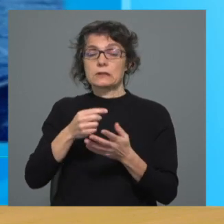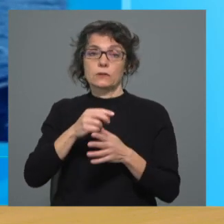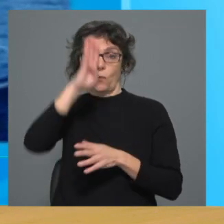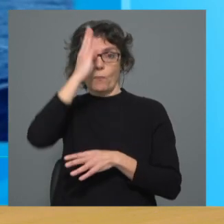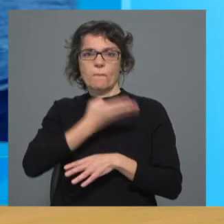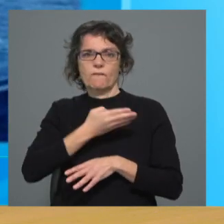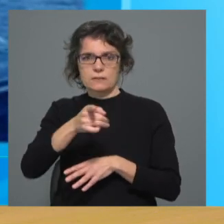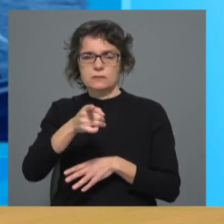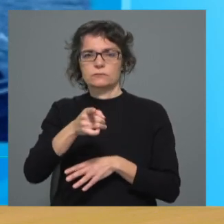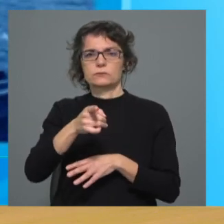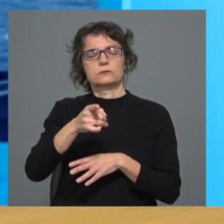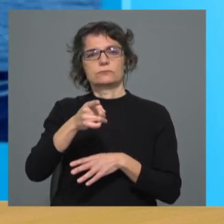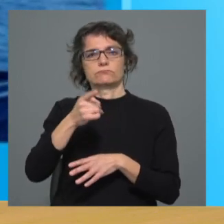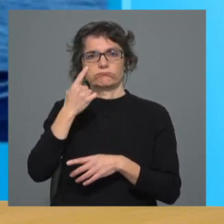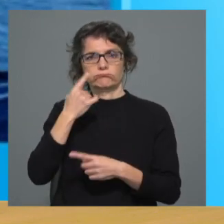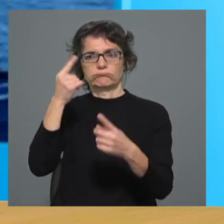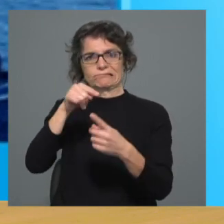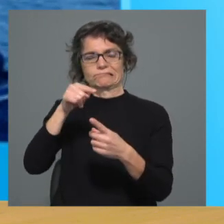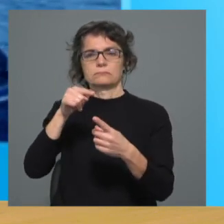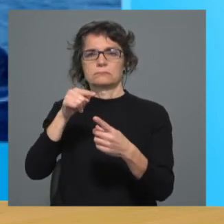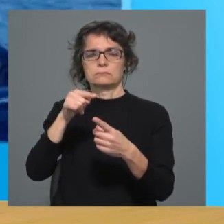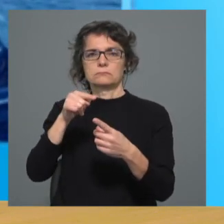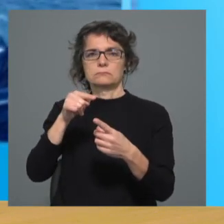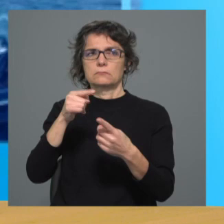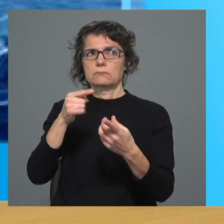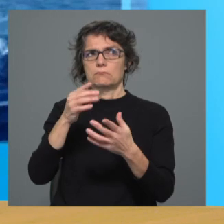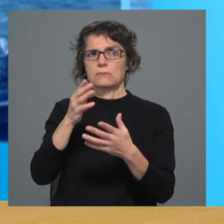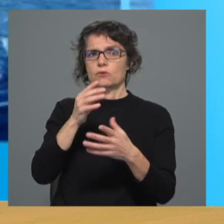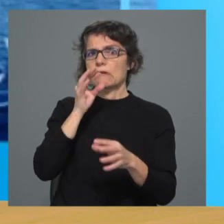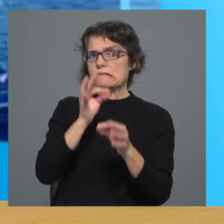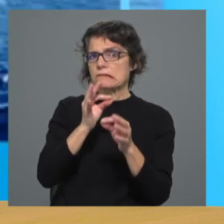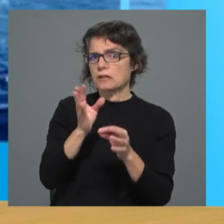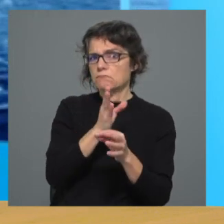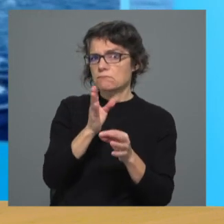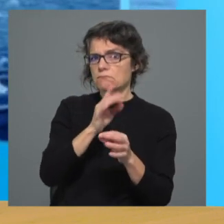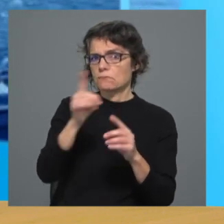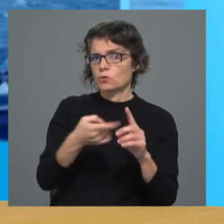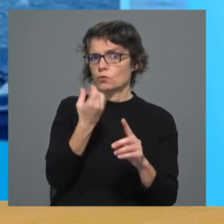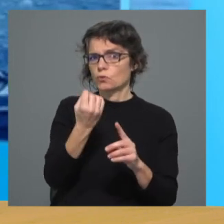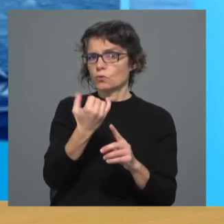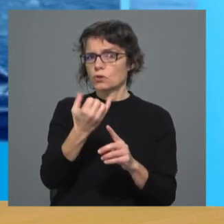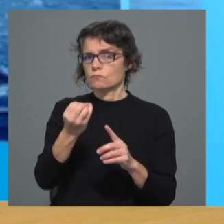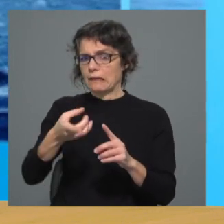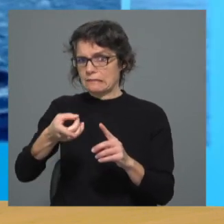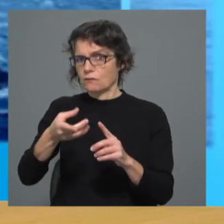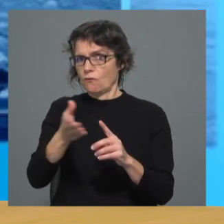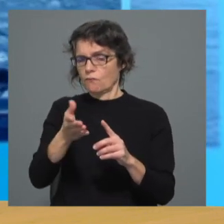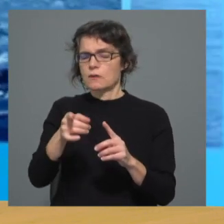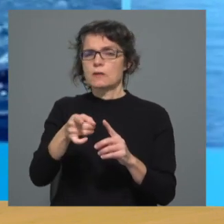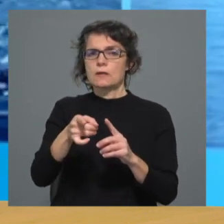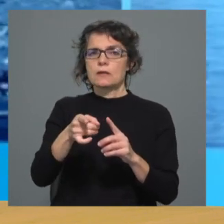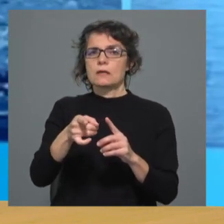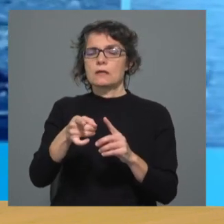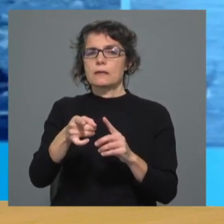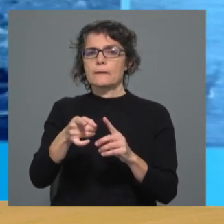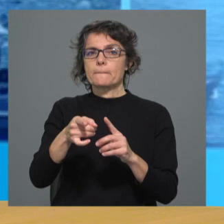Francisco, lançada na segunda metade, creio que em setembro de 2019, e, portanto, que este ano